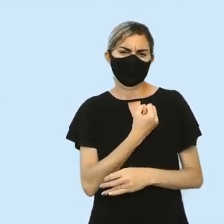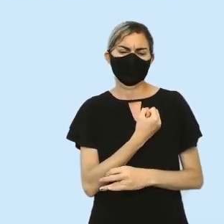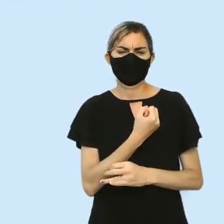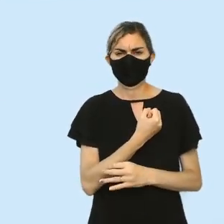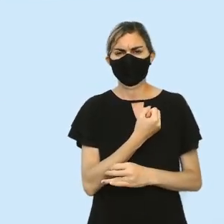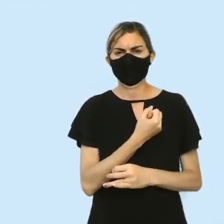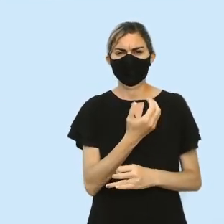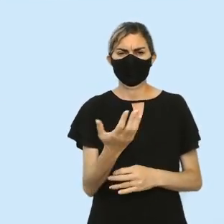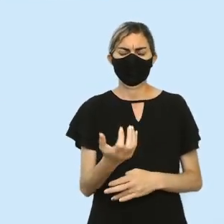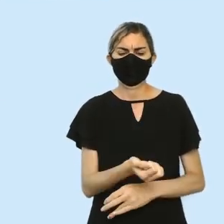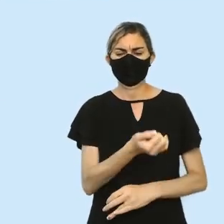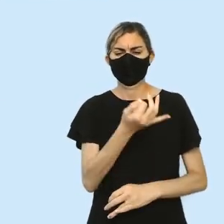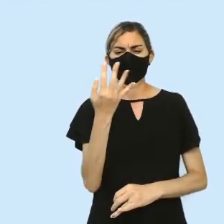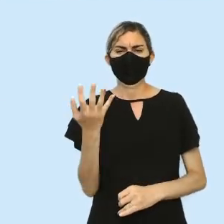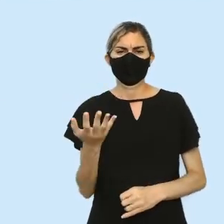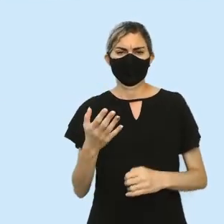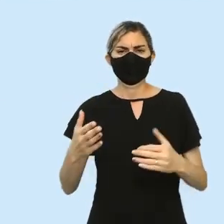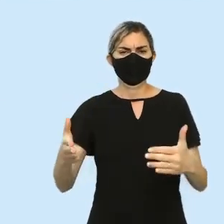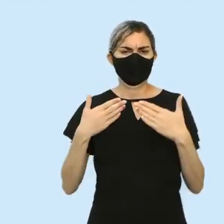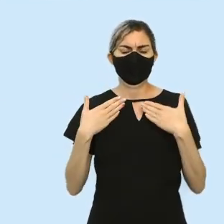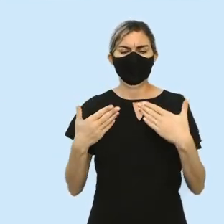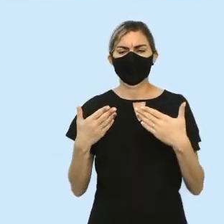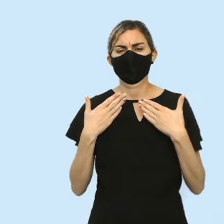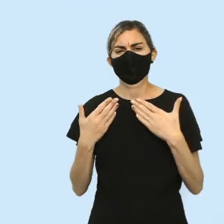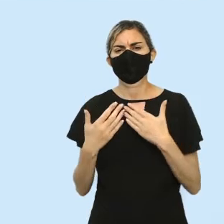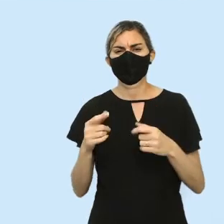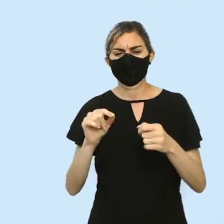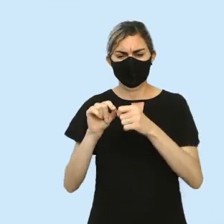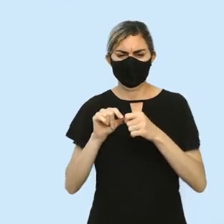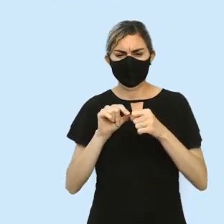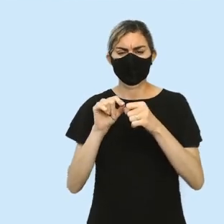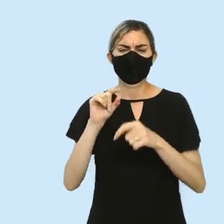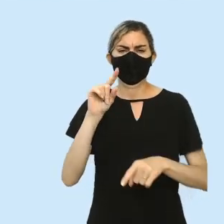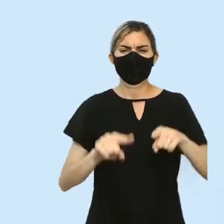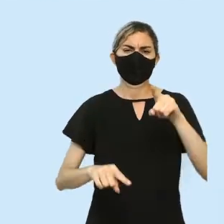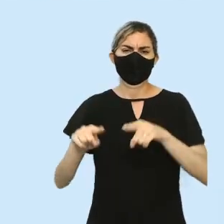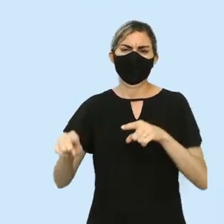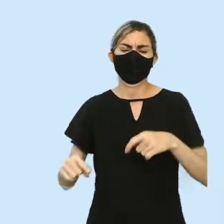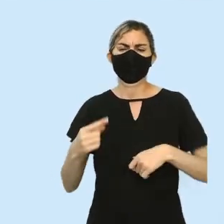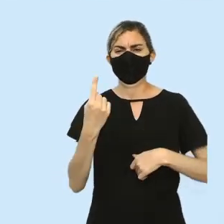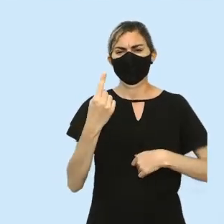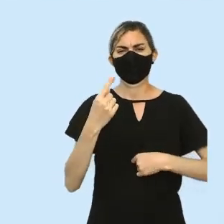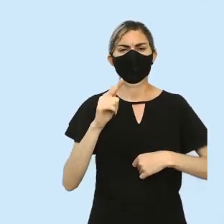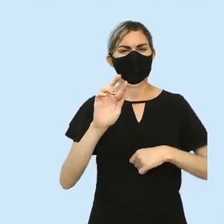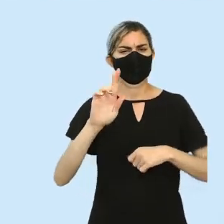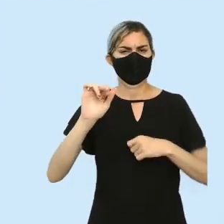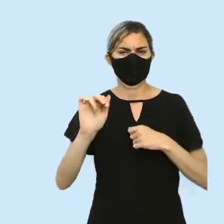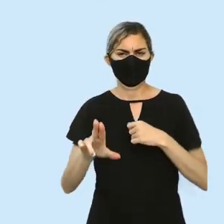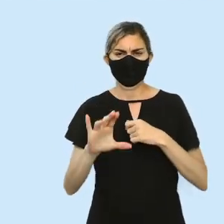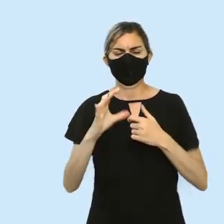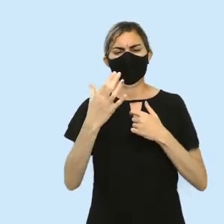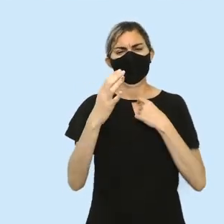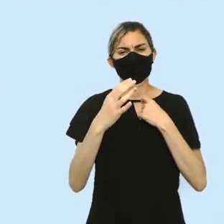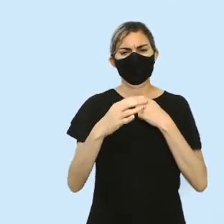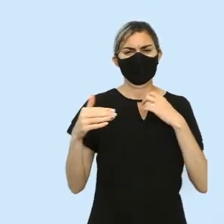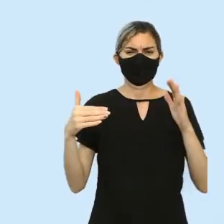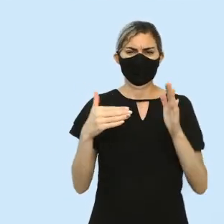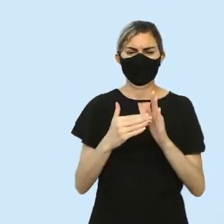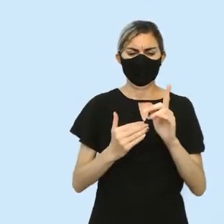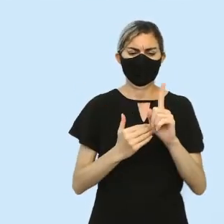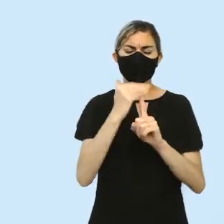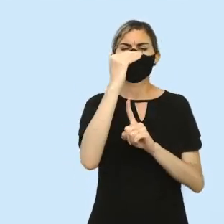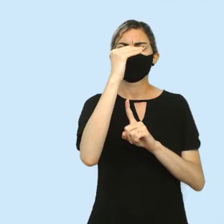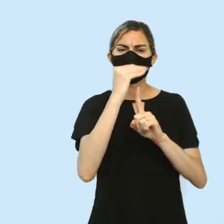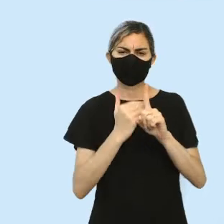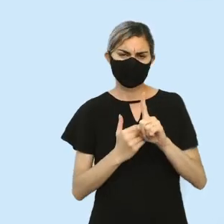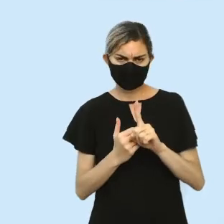numericamente a quantidade de calor que faz variar de 1 grau Celsius a